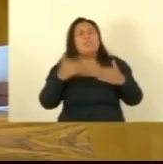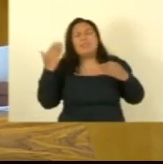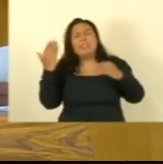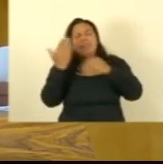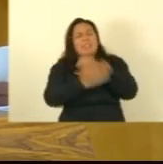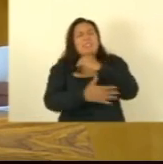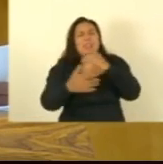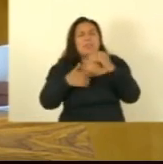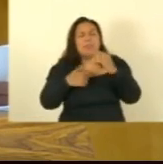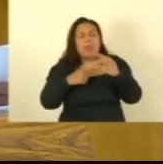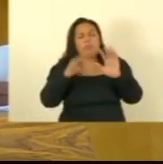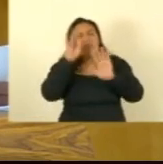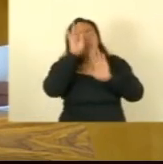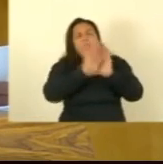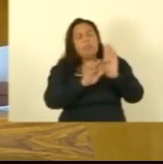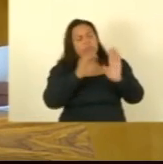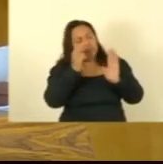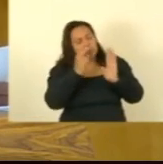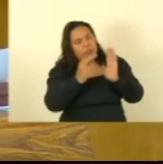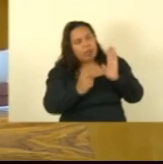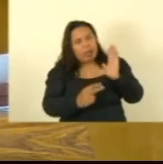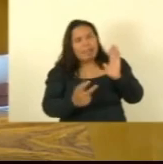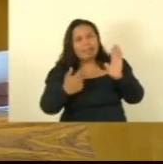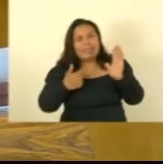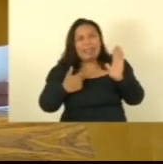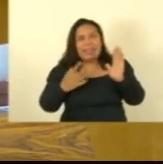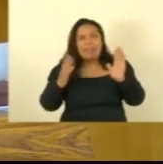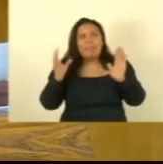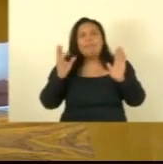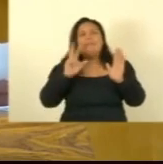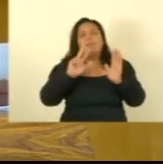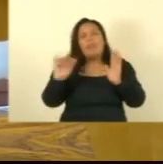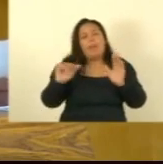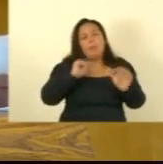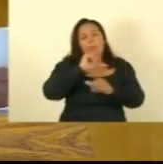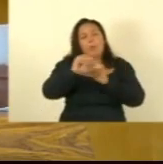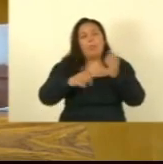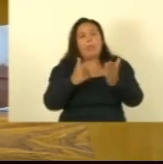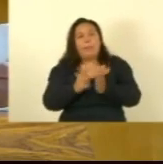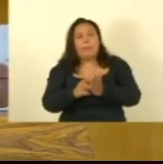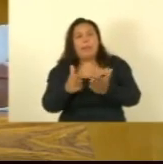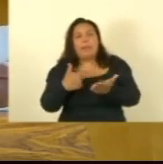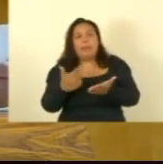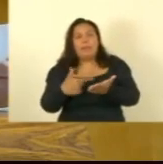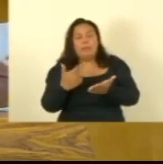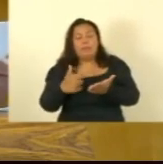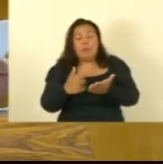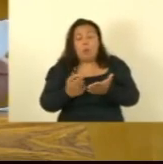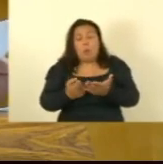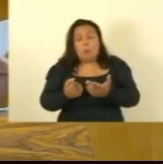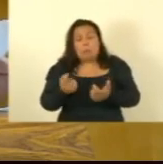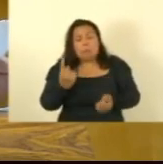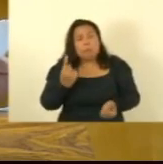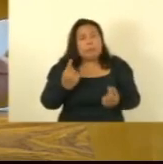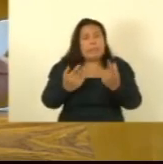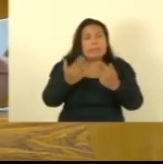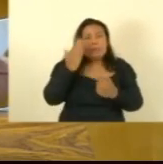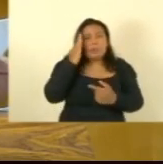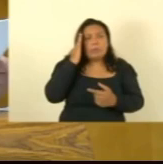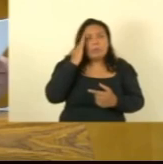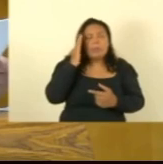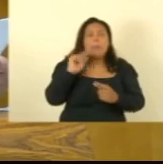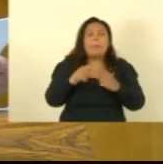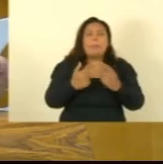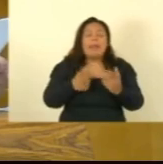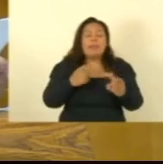minhas crônicas, que em breve se transformarão em livro. Poucos sabem, mas o tempo histórico dela é maior